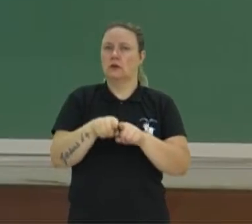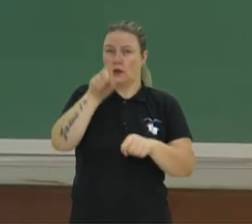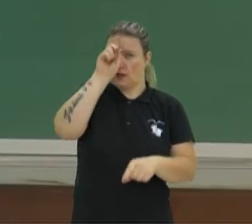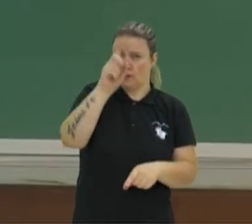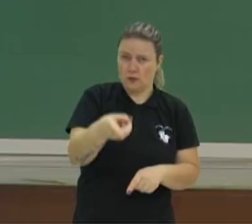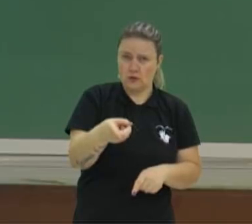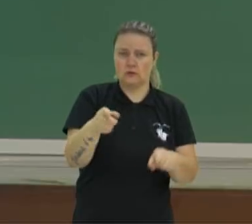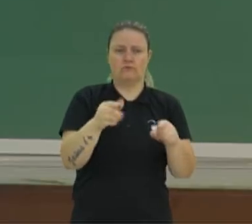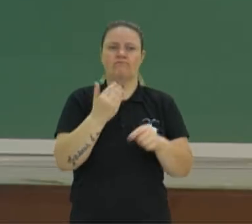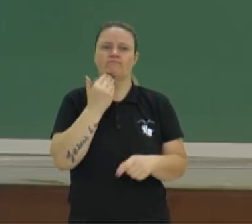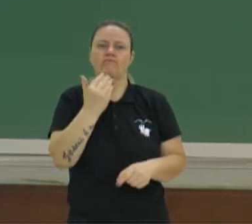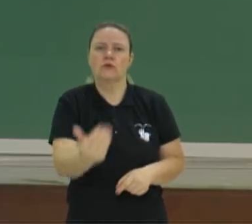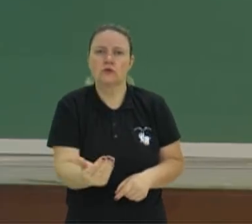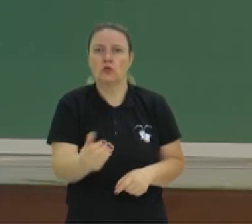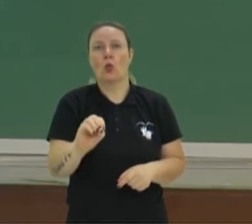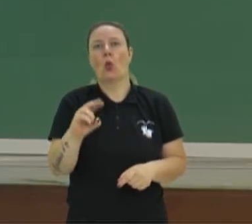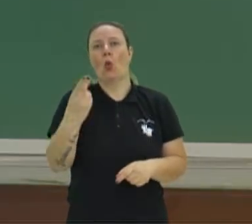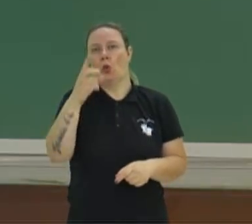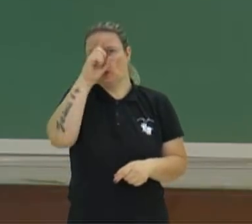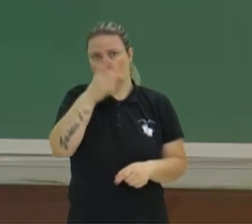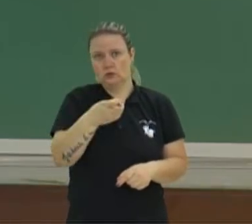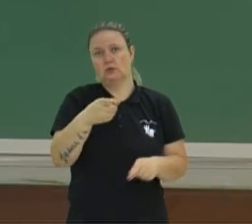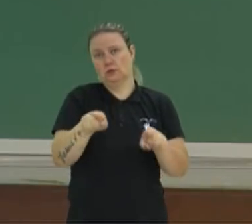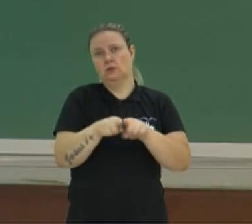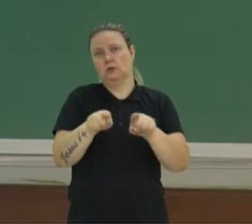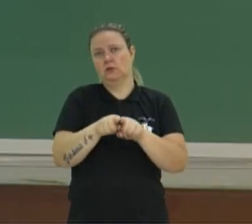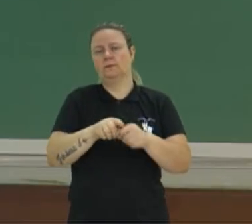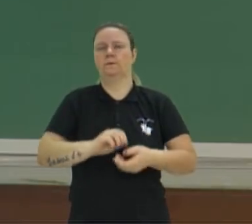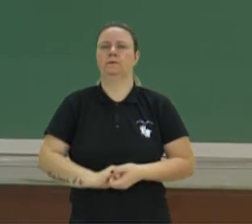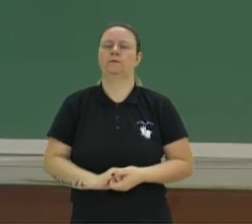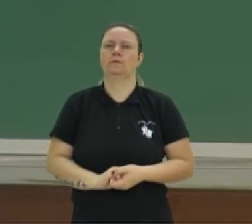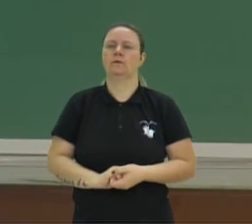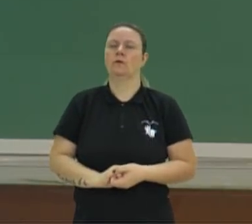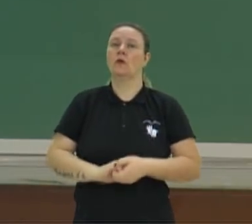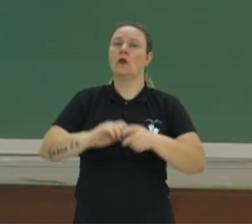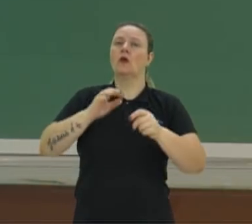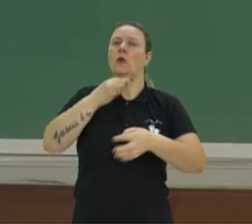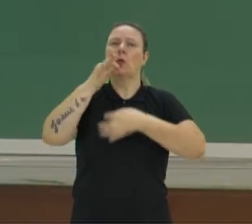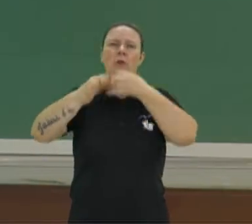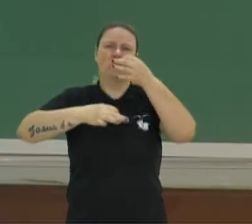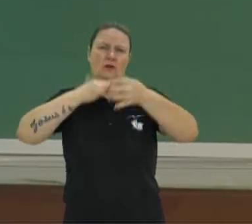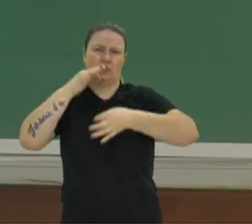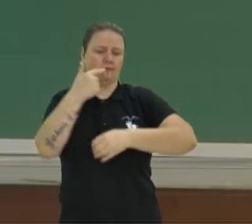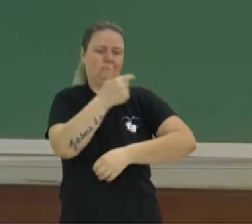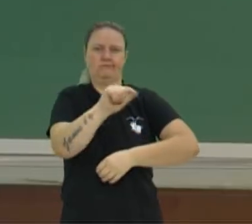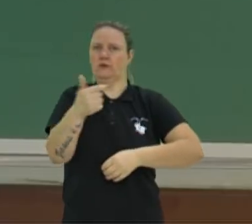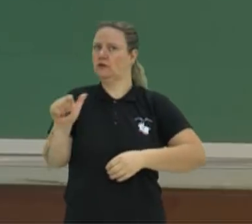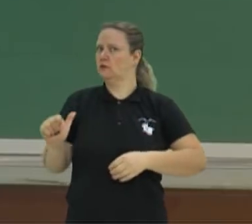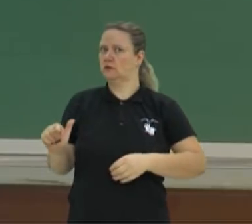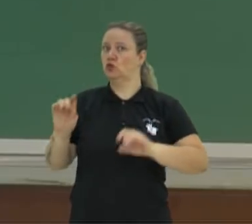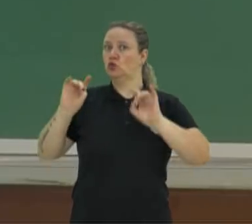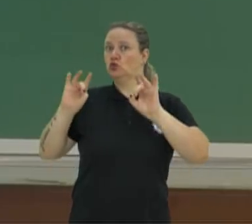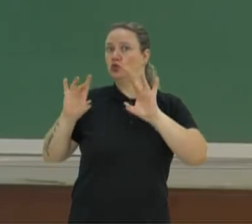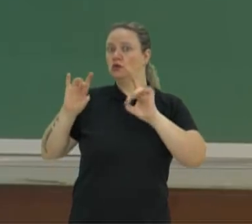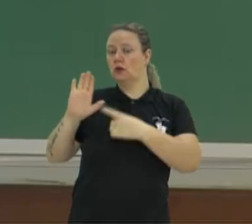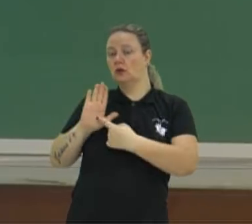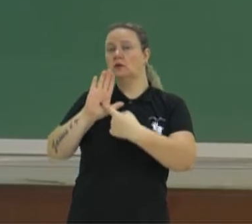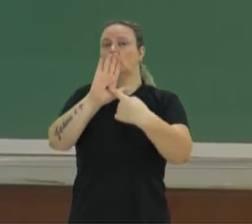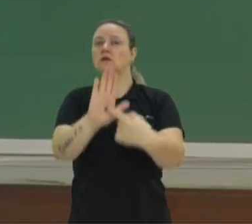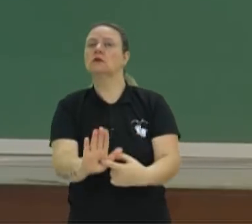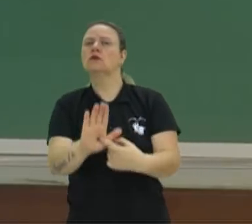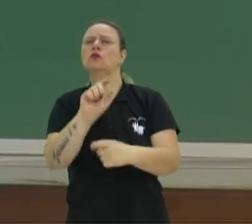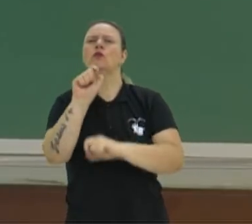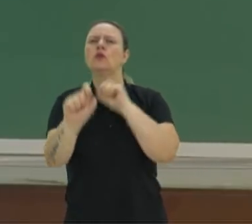questão que é algo impessoal, não vimos nenhum comentário, nenhuma opinião nessa notícia, apenas a apresentação do fato,